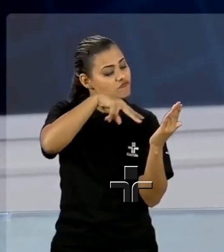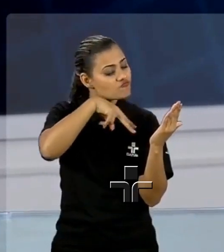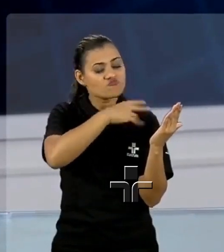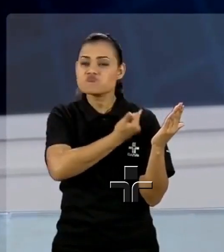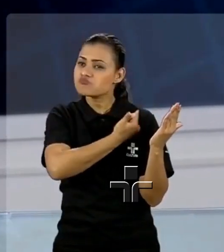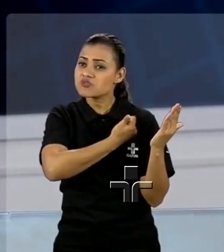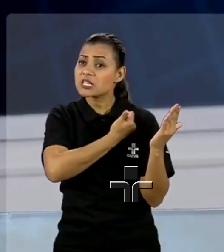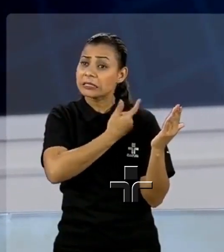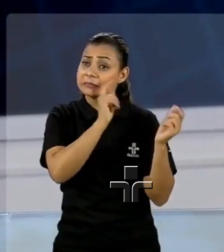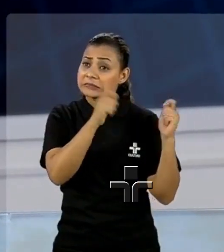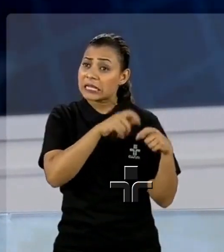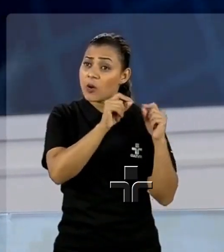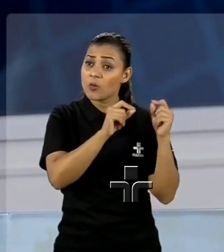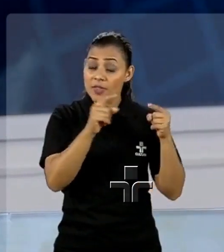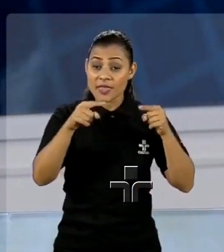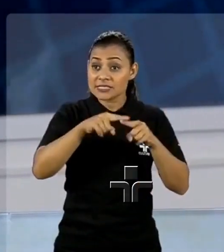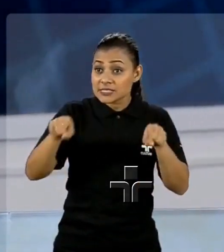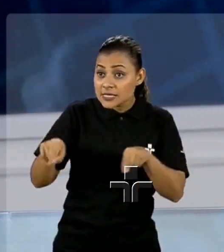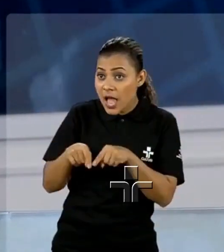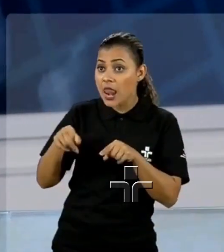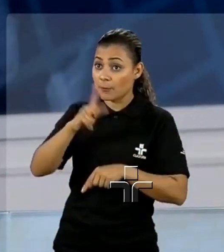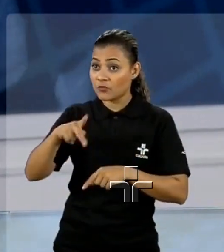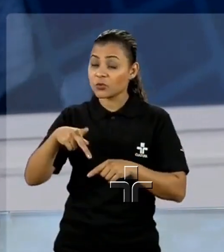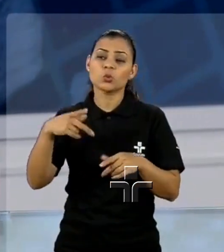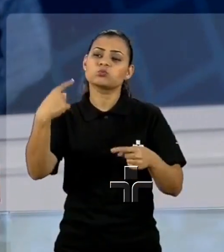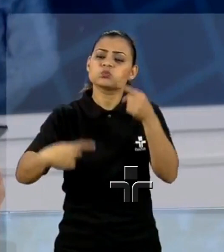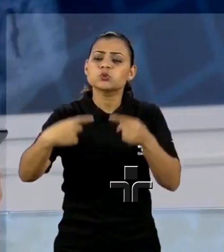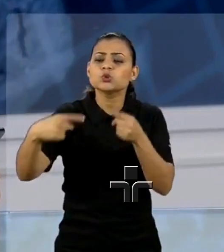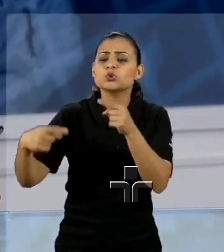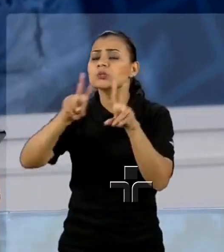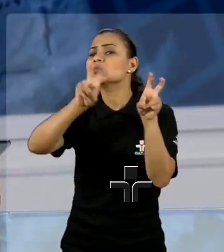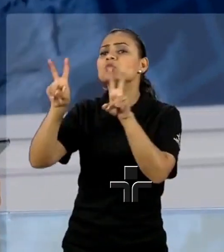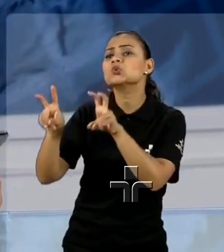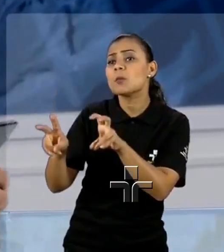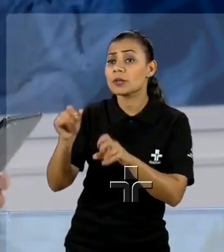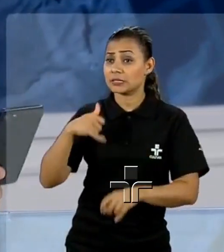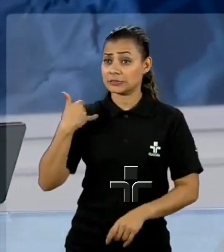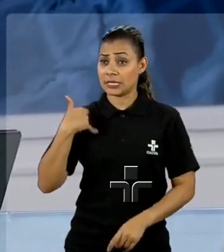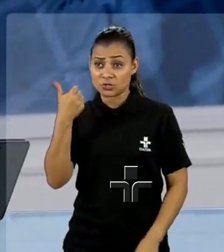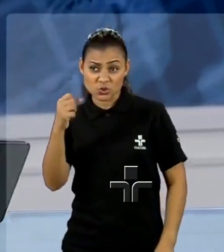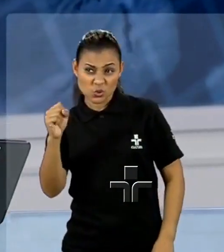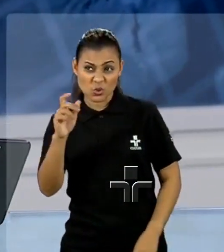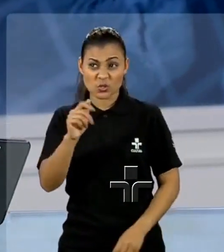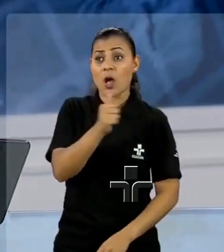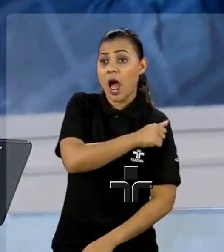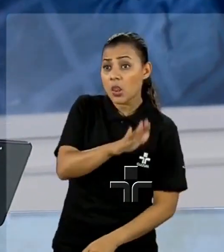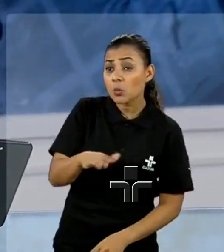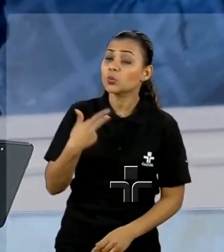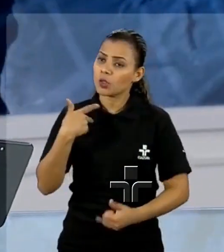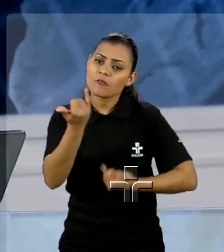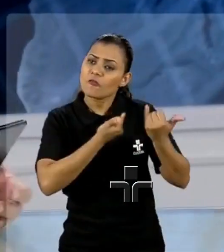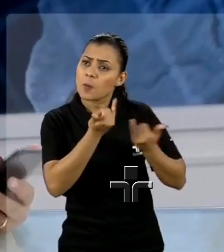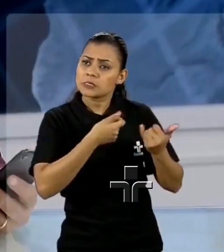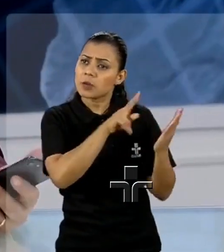de entrar numa discussão numa sala de aula com um professor, porque você, como aluno de 18 anos, você acessa aquela informação